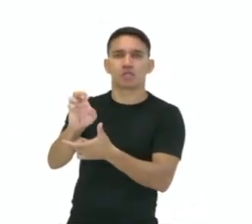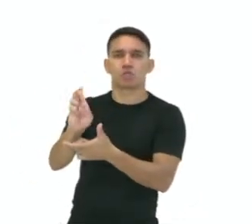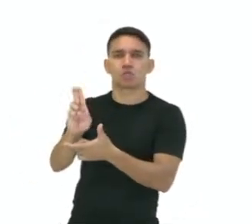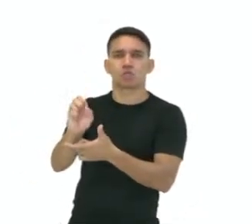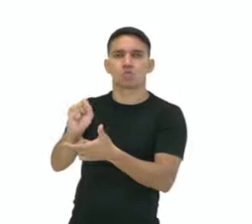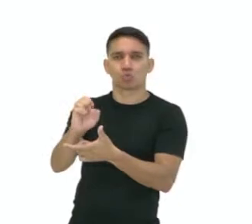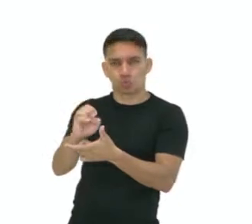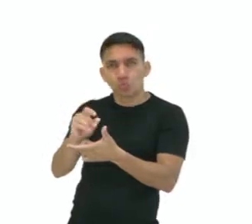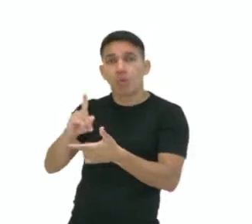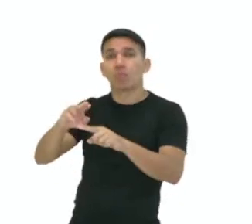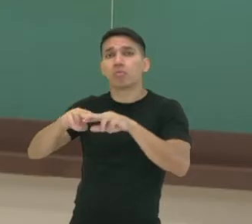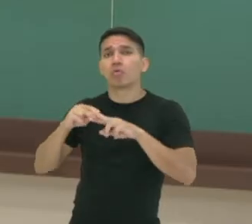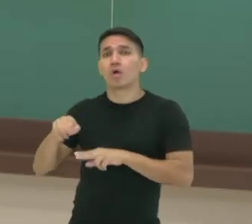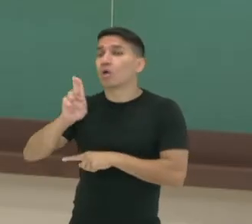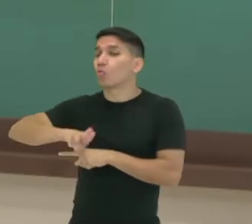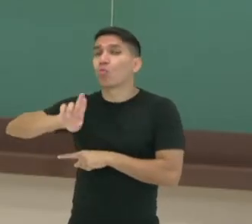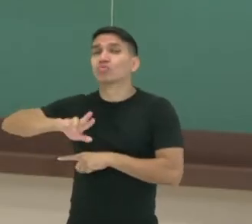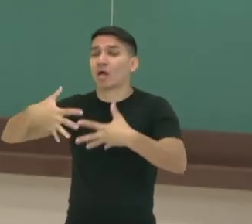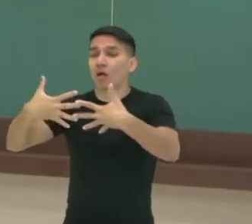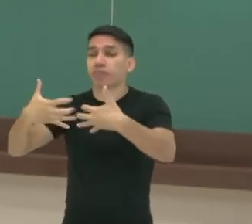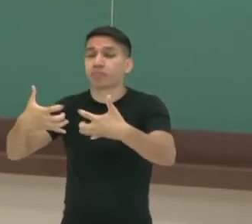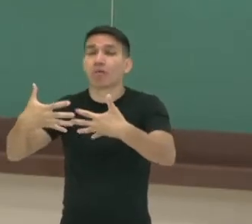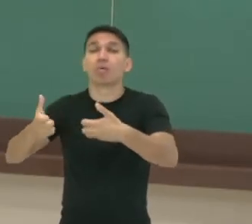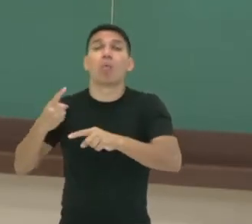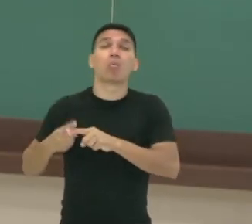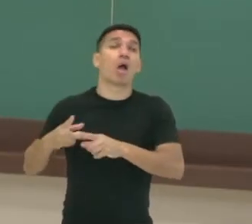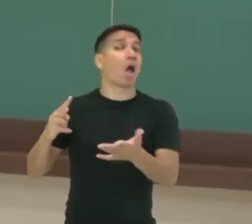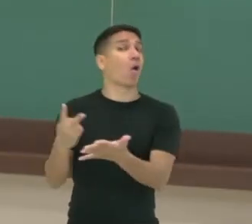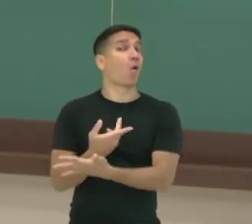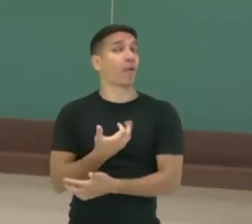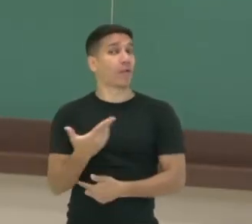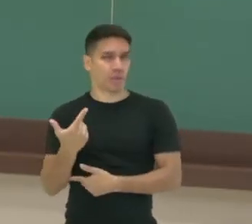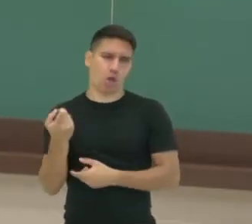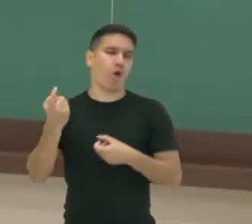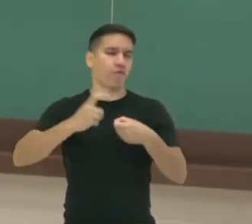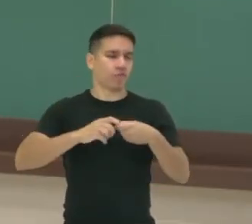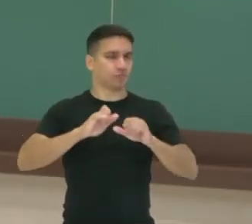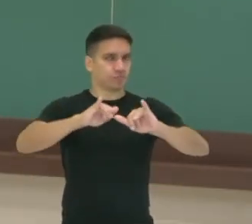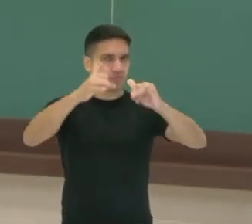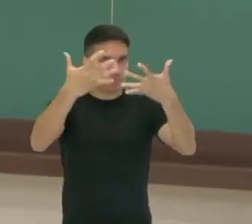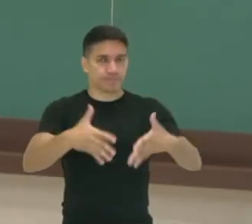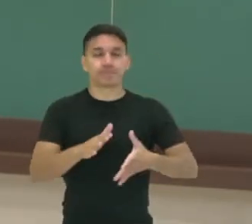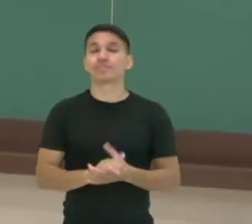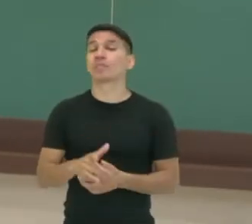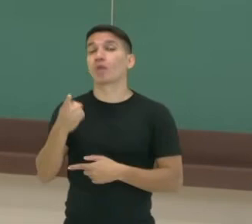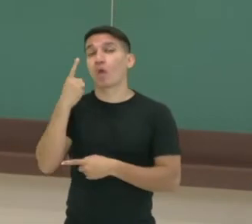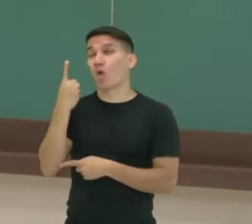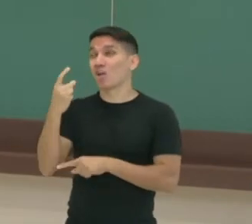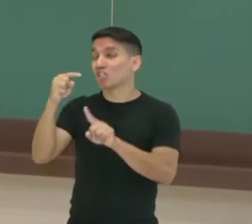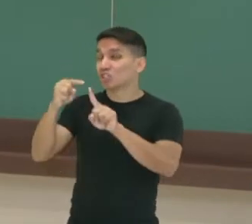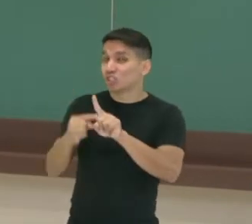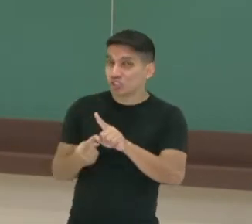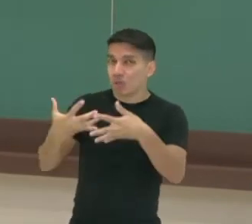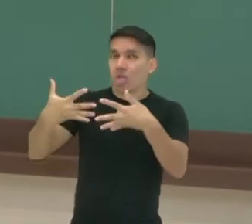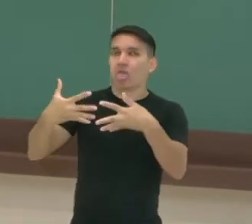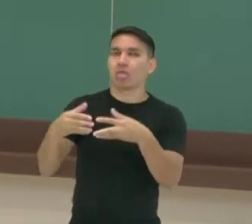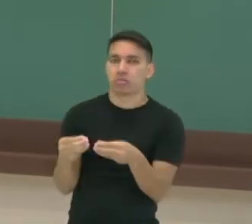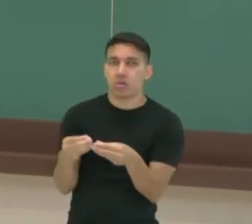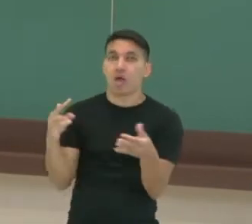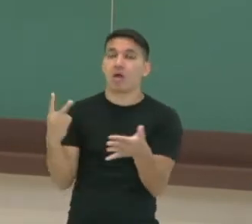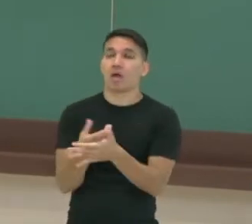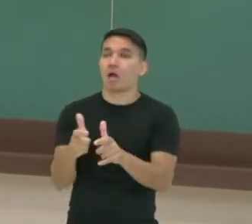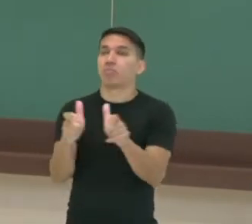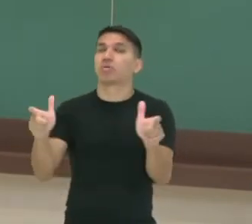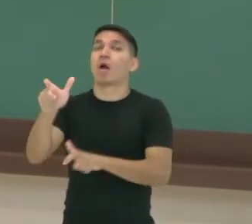esse tecido muscular por alguma razão. Já vou contar para você. É o tipo de atrofia que atinge em grande número as